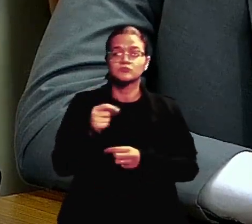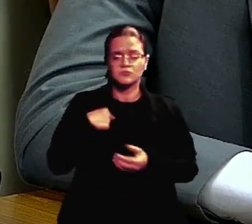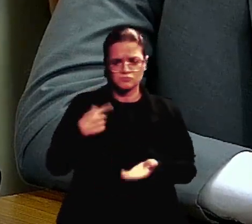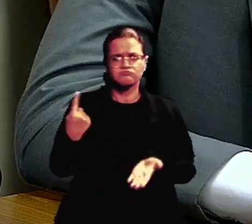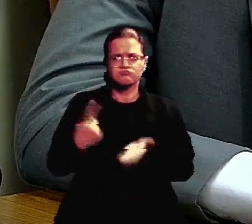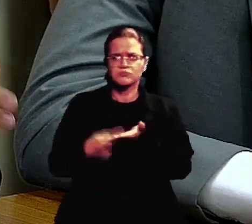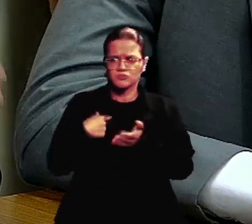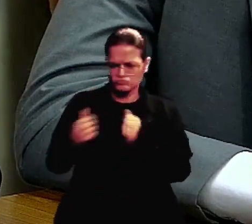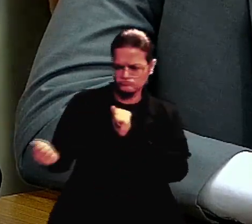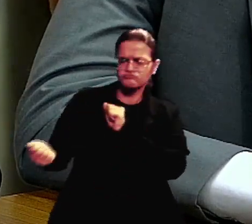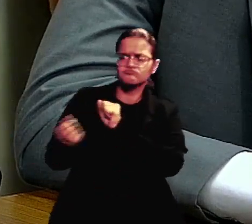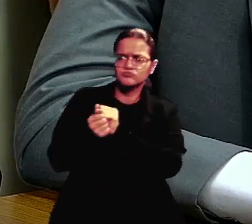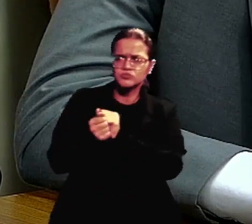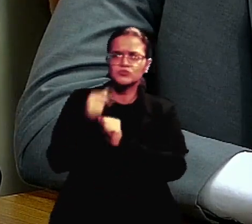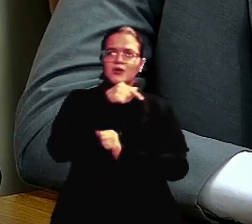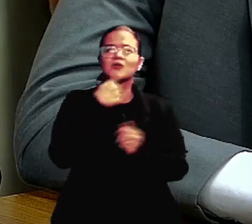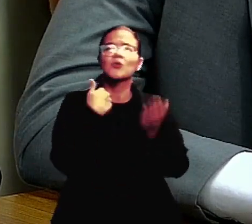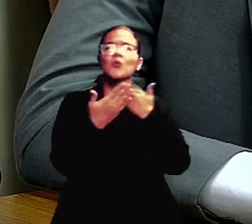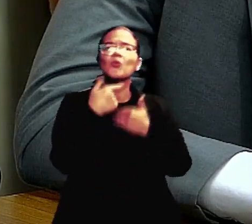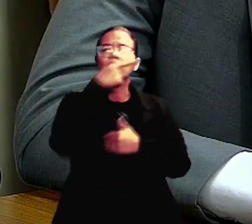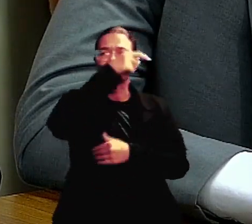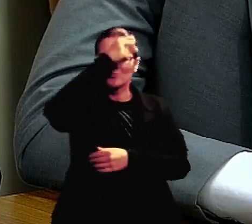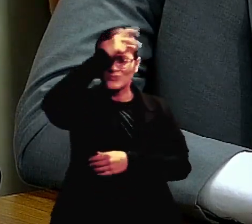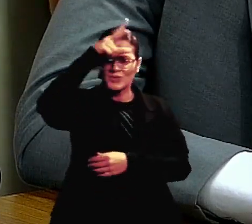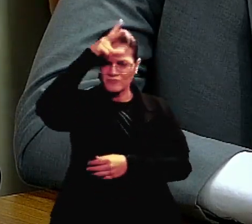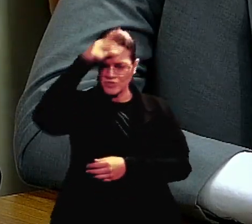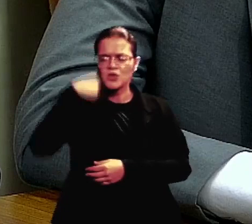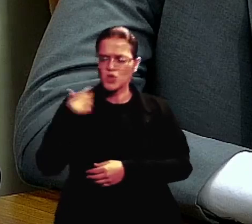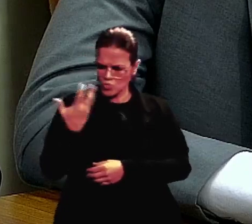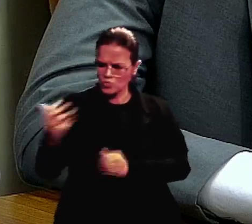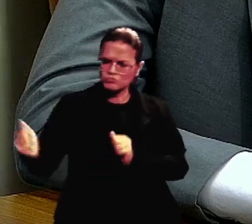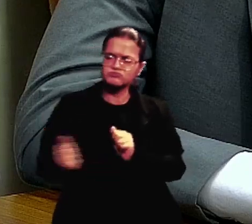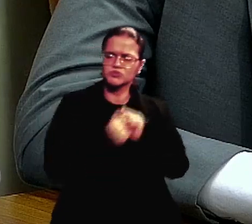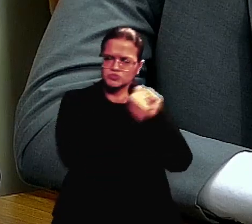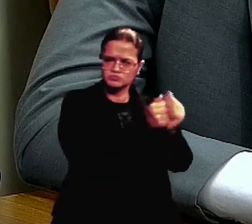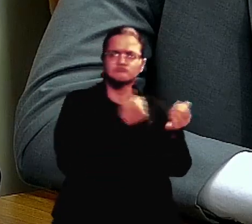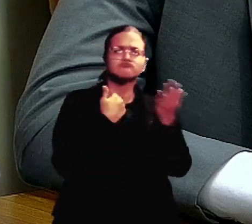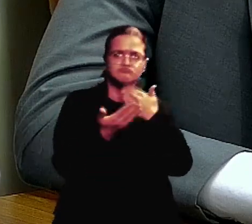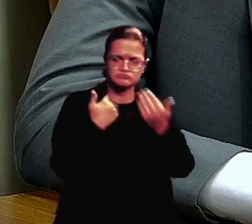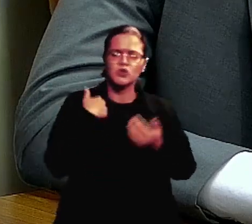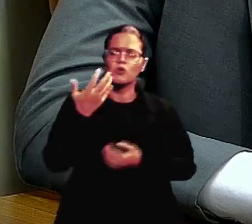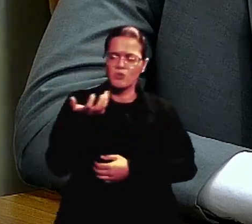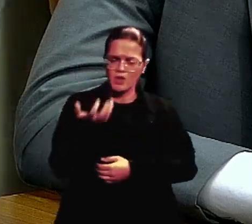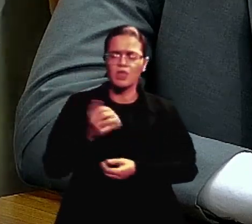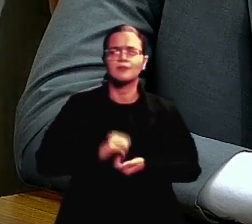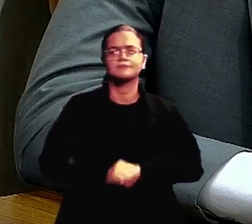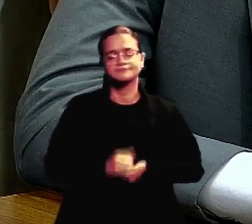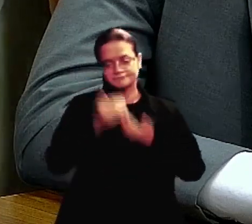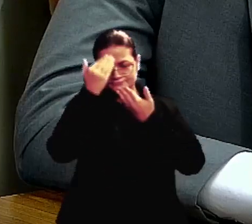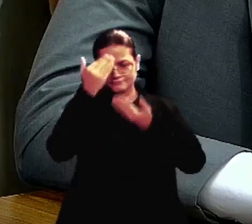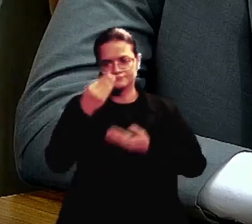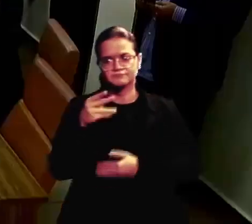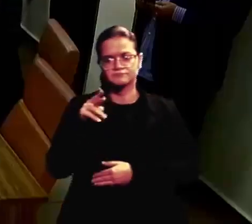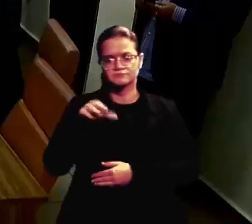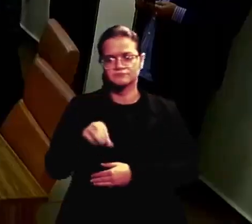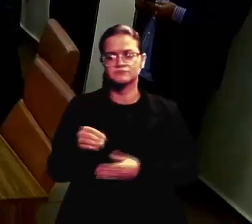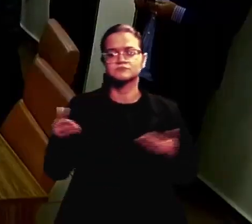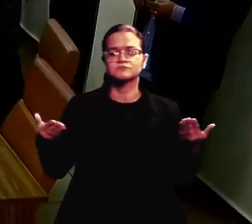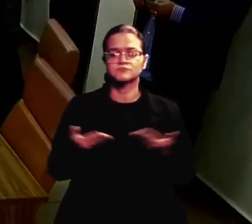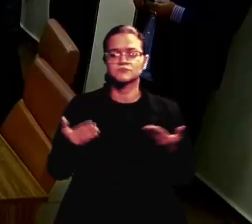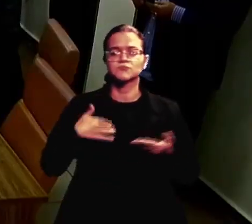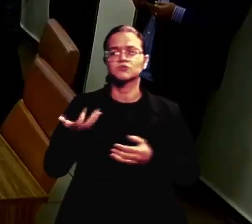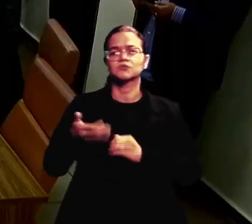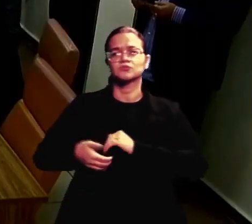gosto em acompanhá-los nessa diretiva junto com o prefeito para tratarmos dessa matéria. Obrigado, vereador Bruno Diniz.